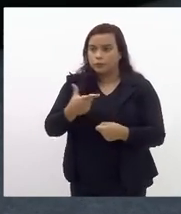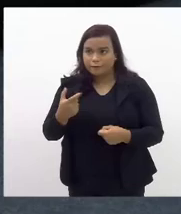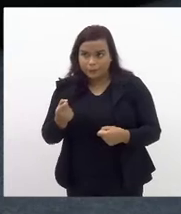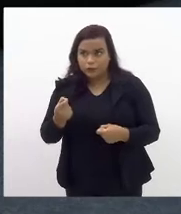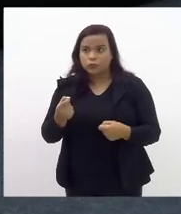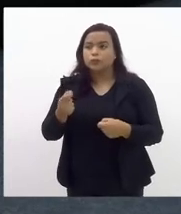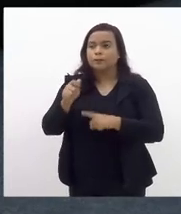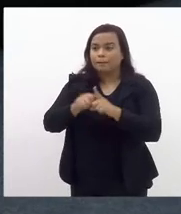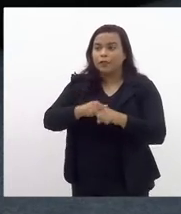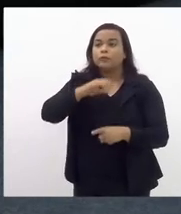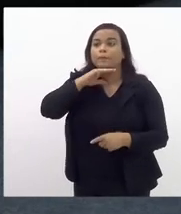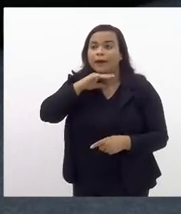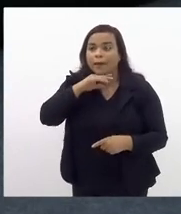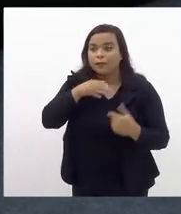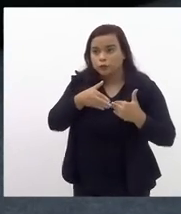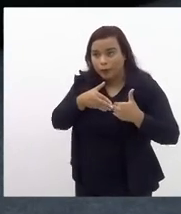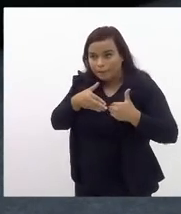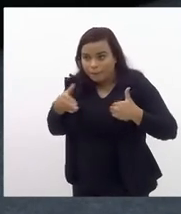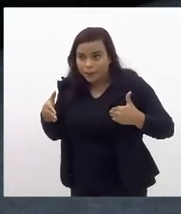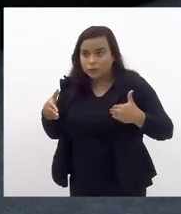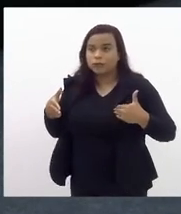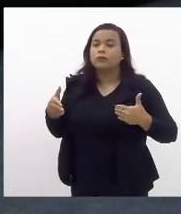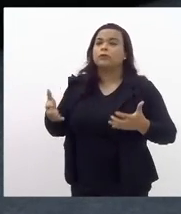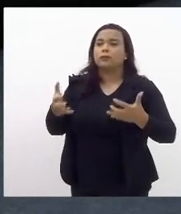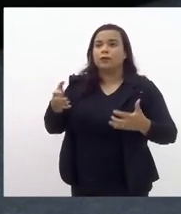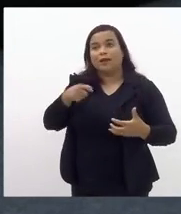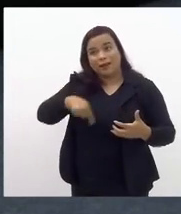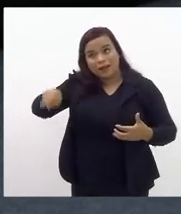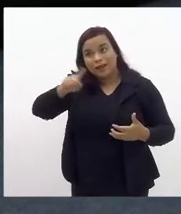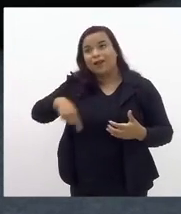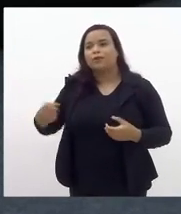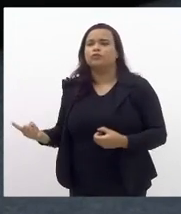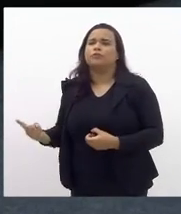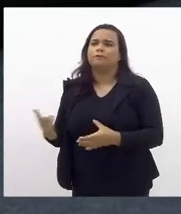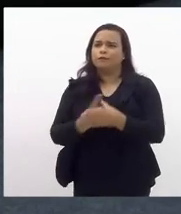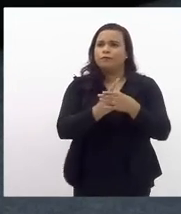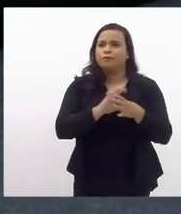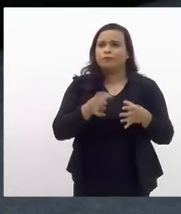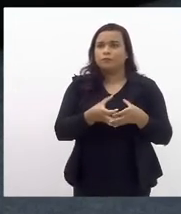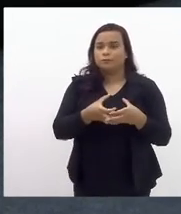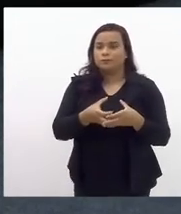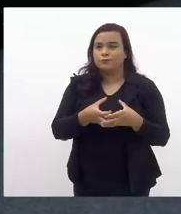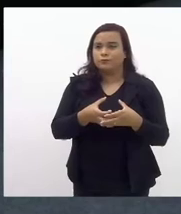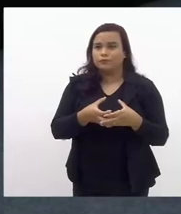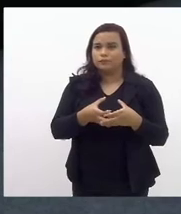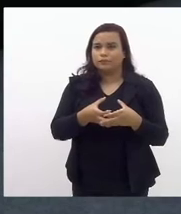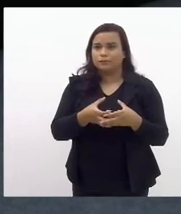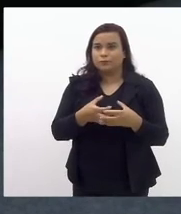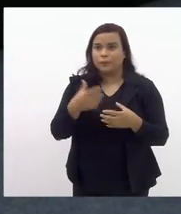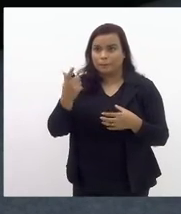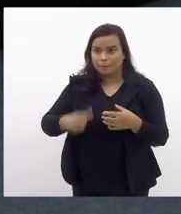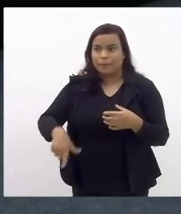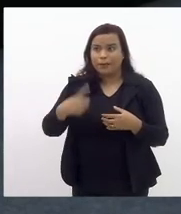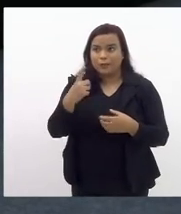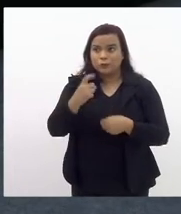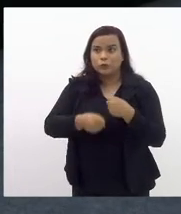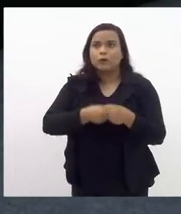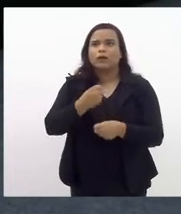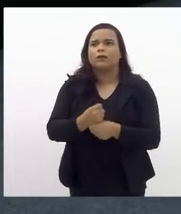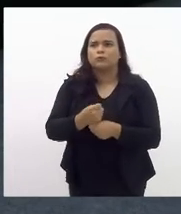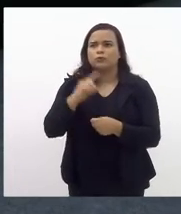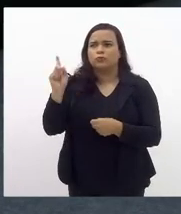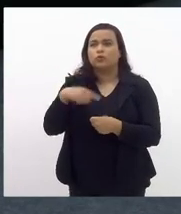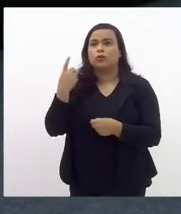que seja sobrestado. A gente quer que, aliás, passe por mais 1 ano, porque nós perdemos